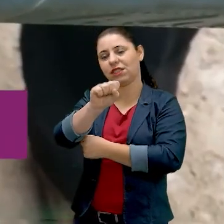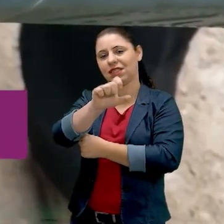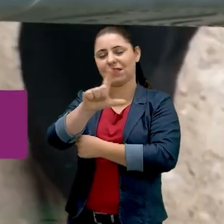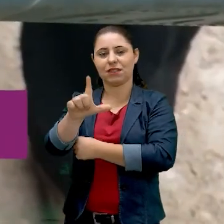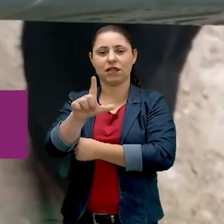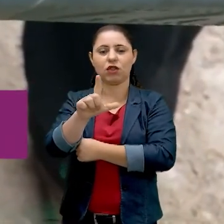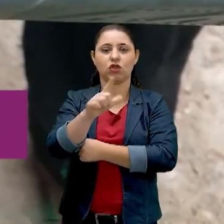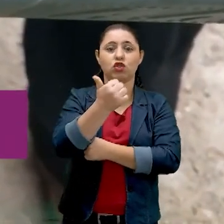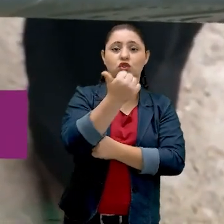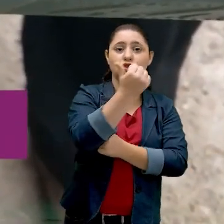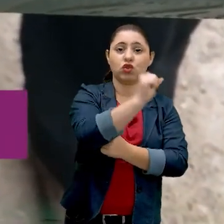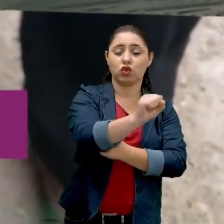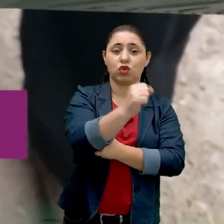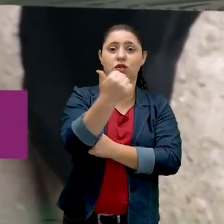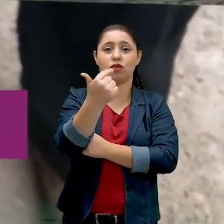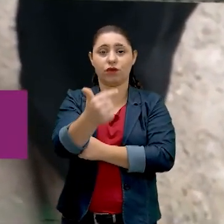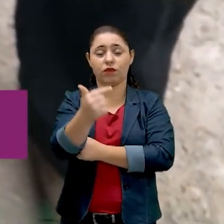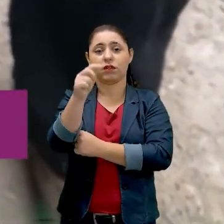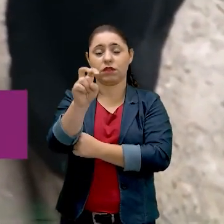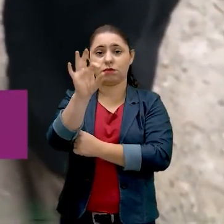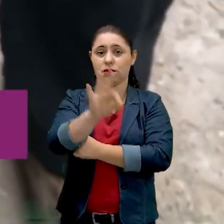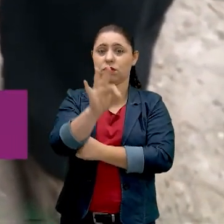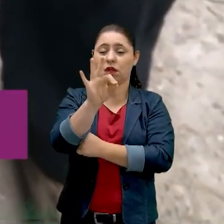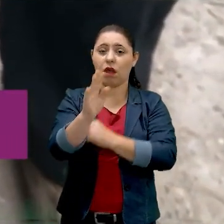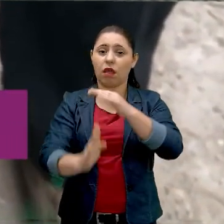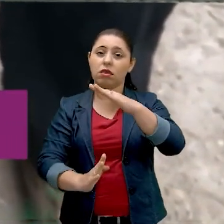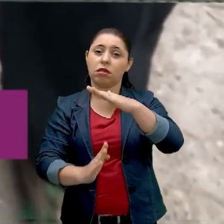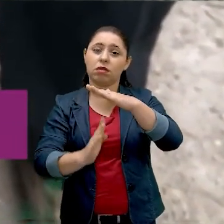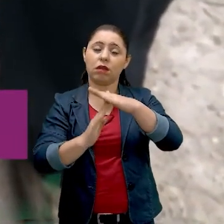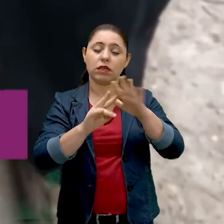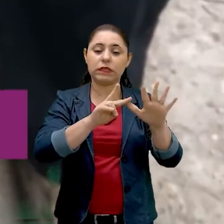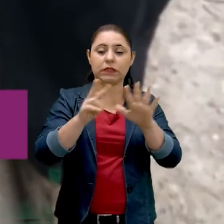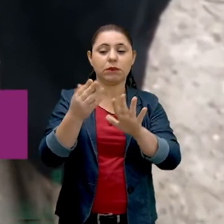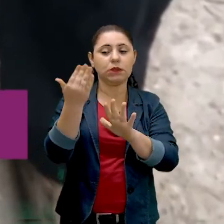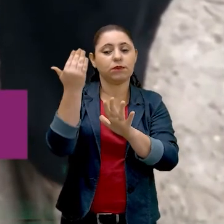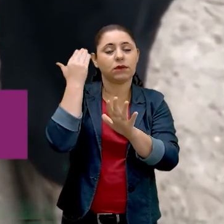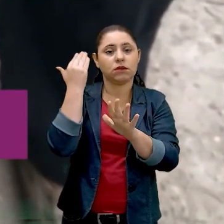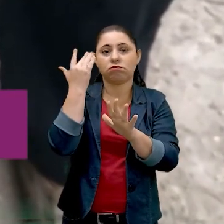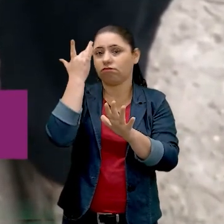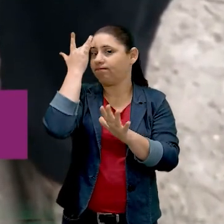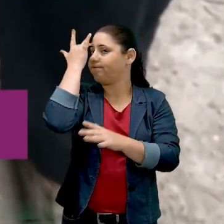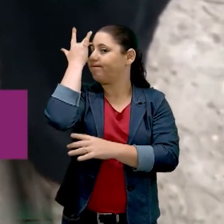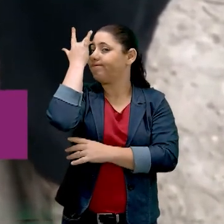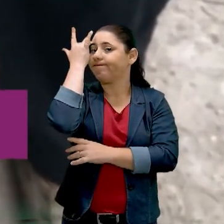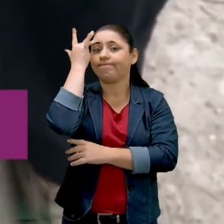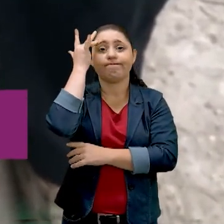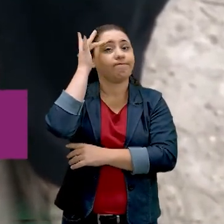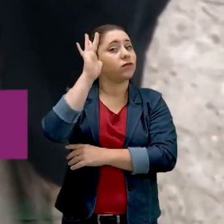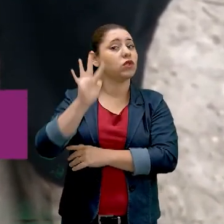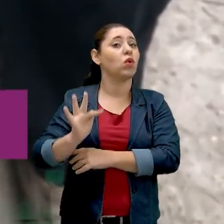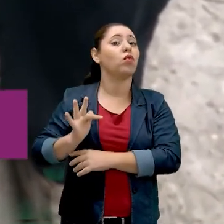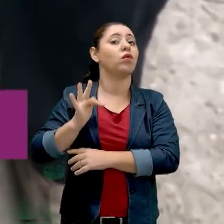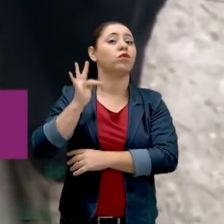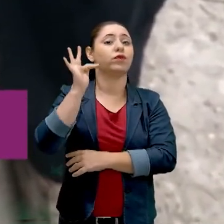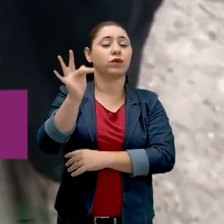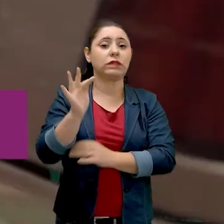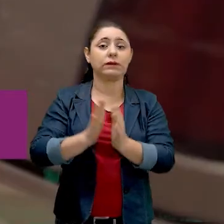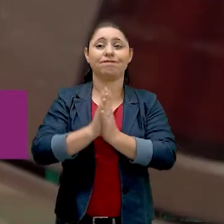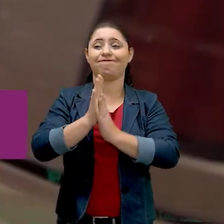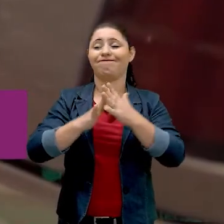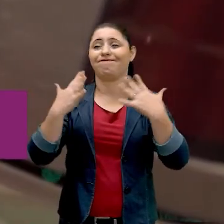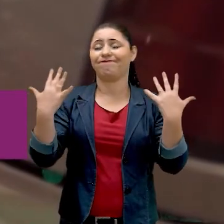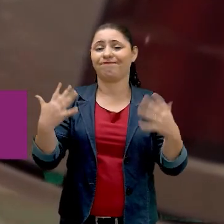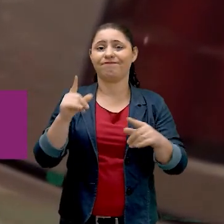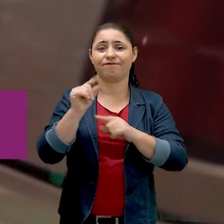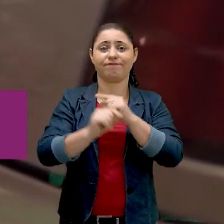do diesel, 18%, 25%, só até, né, ali a última semana. Não sabemos o que virá depois.